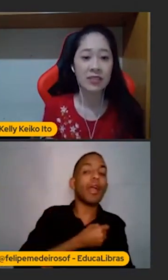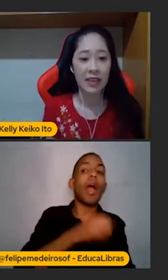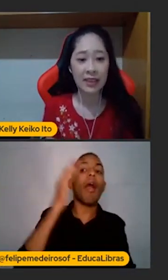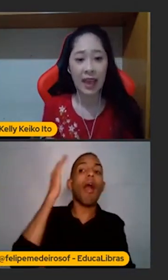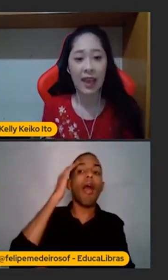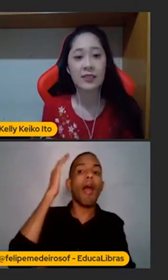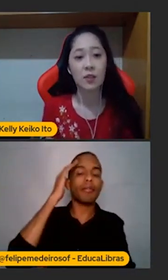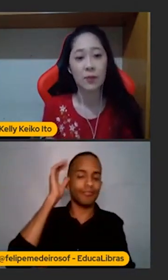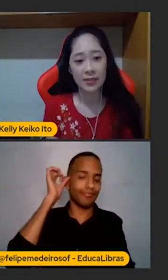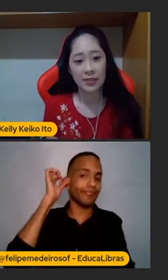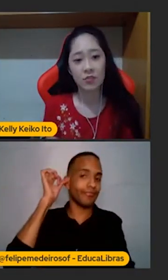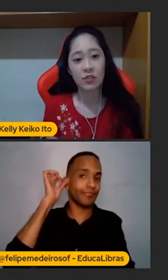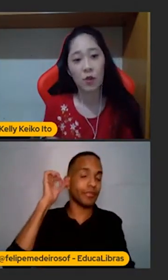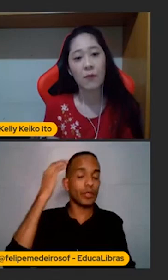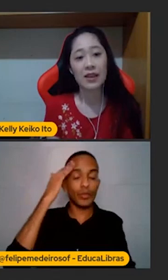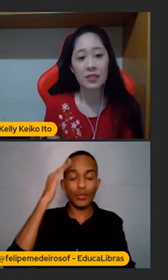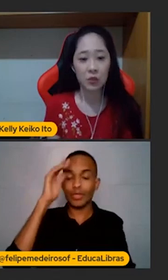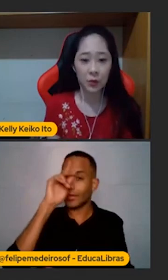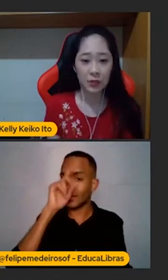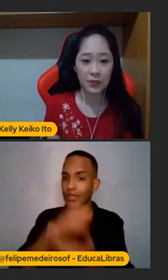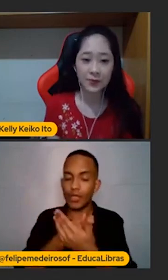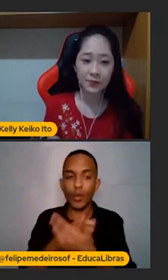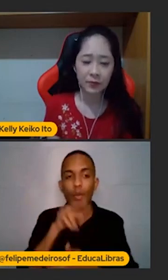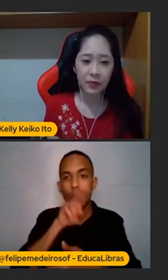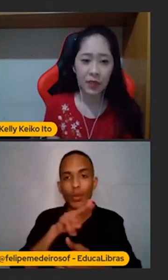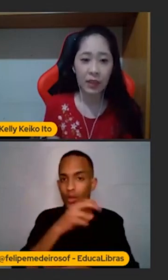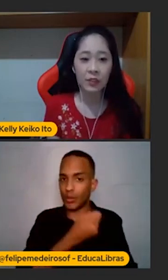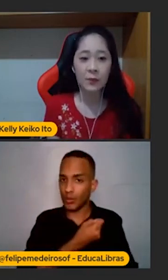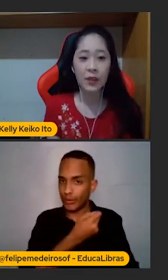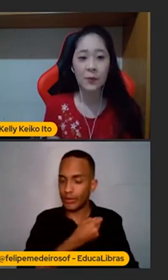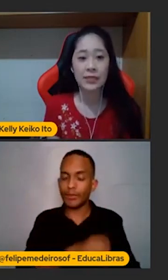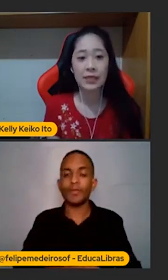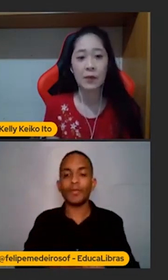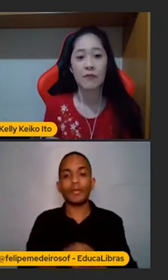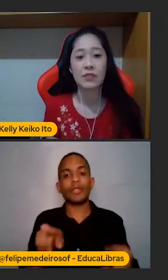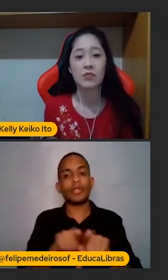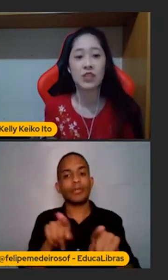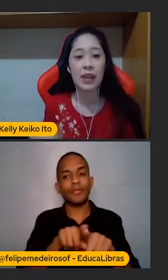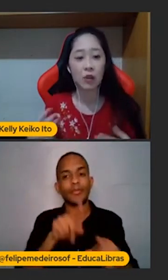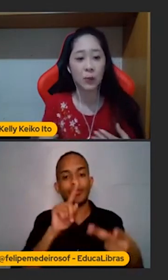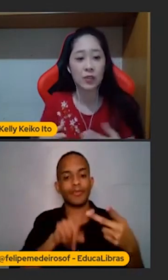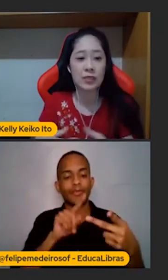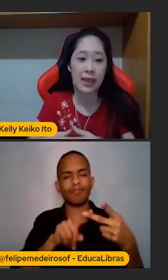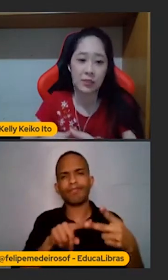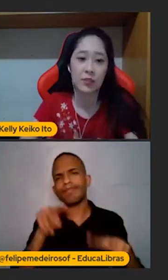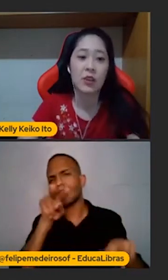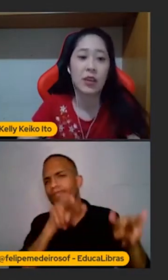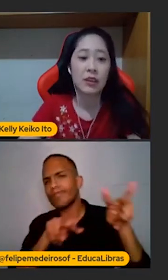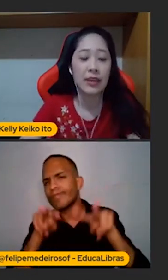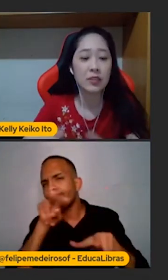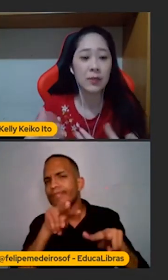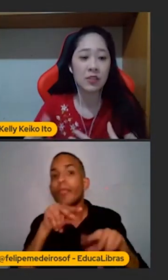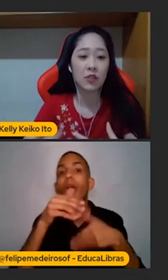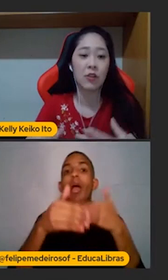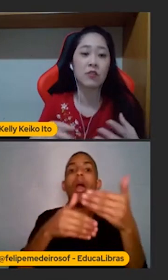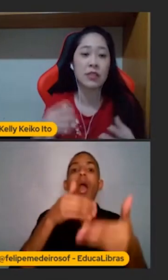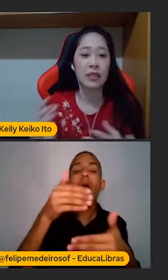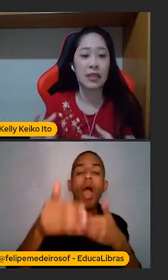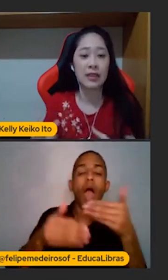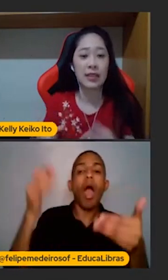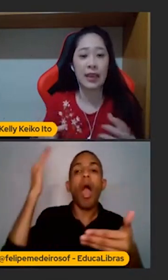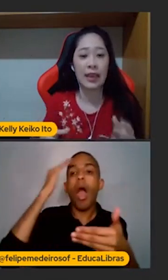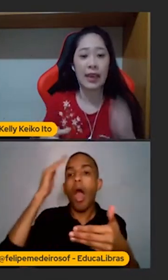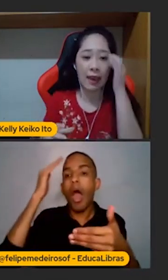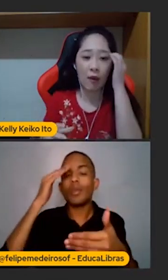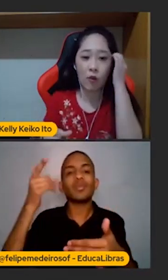decifrá-los fazer análise tomar decisões com base em números Eu também comecei a ter uma visão Geral do processo que que você me